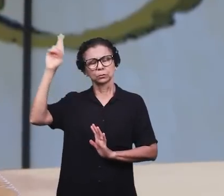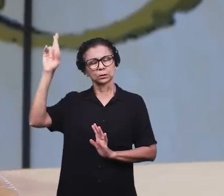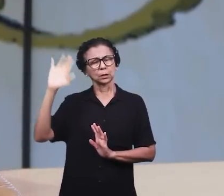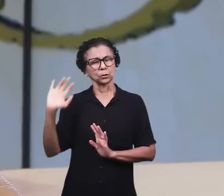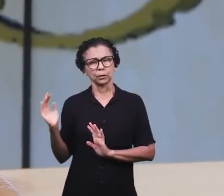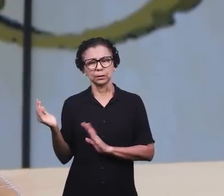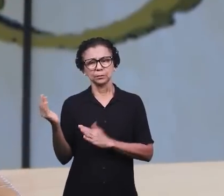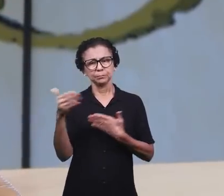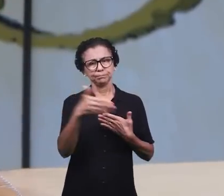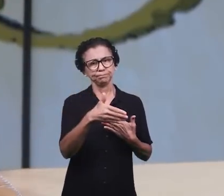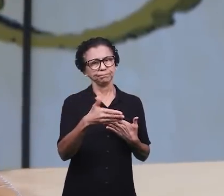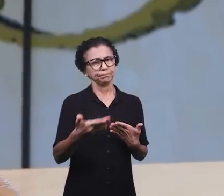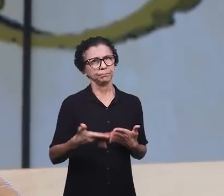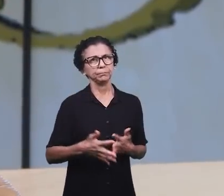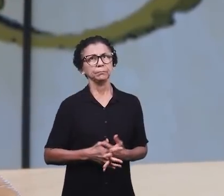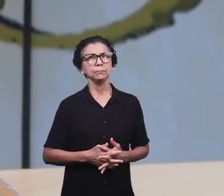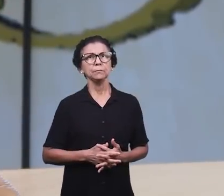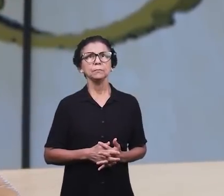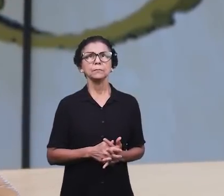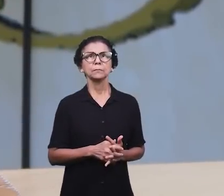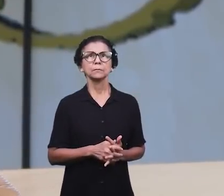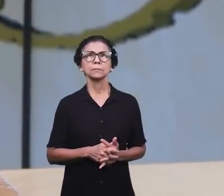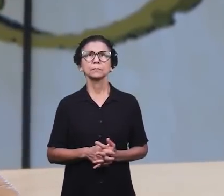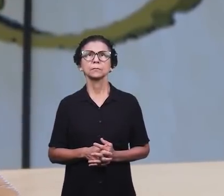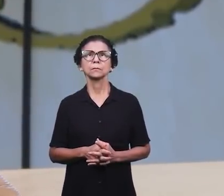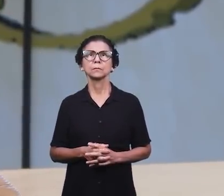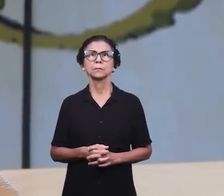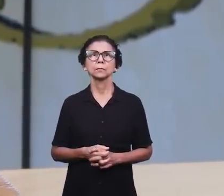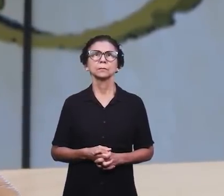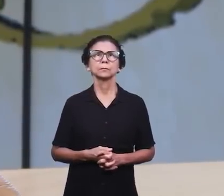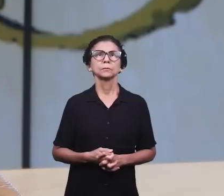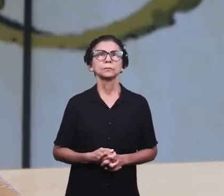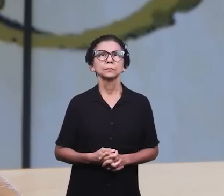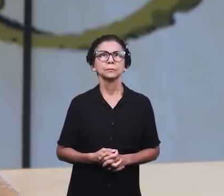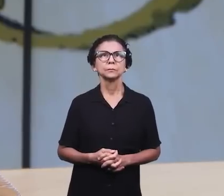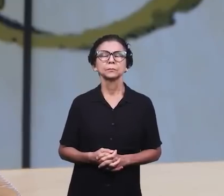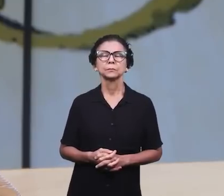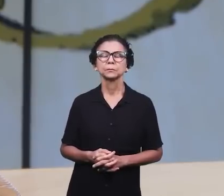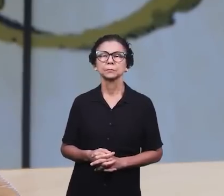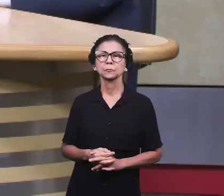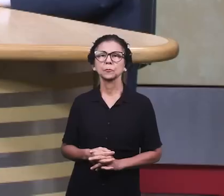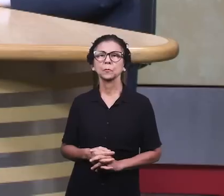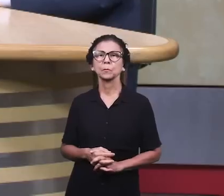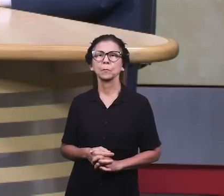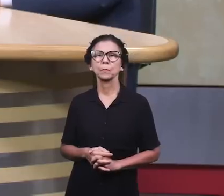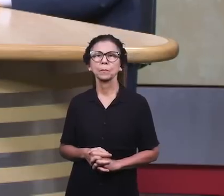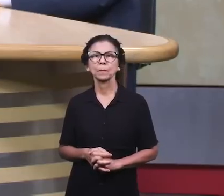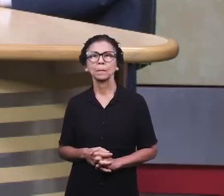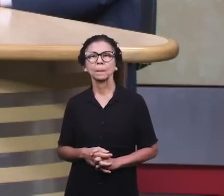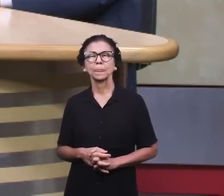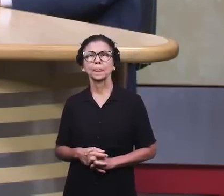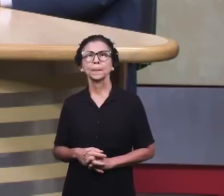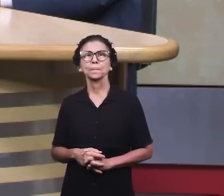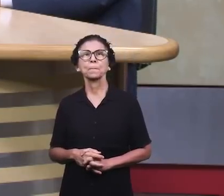alguém, naturalmente cega, né, os olhos. A revelação vem exatamente para deslocar, né, Alexandre,